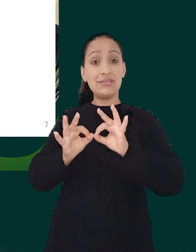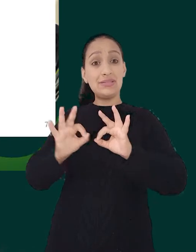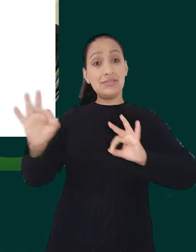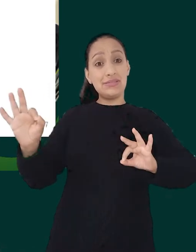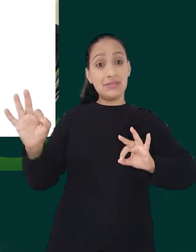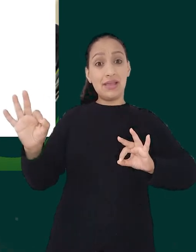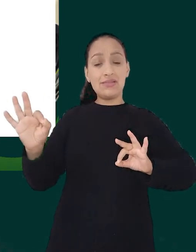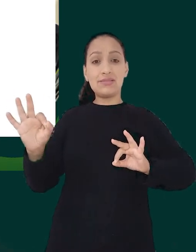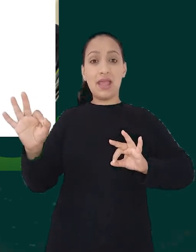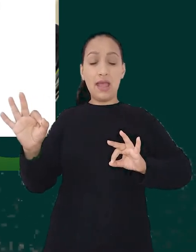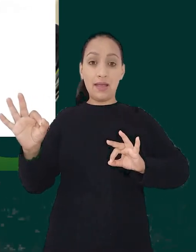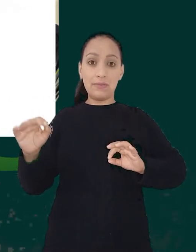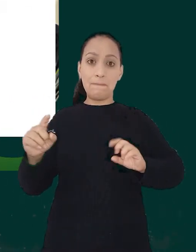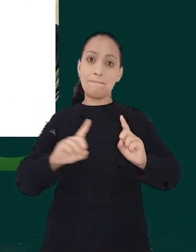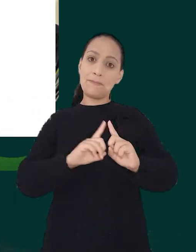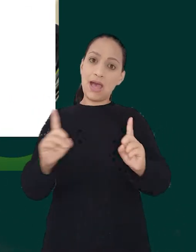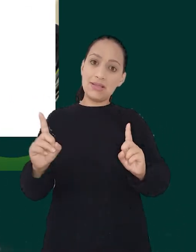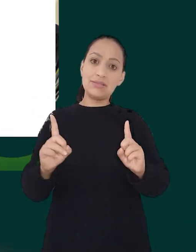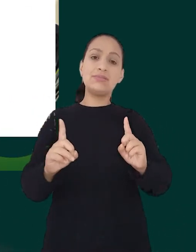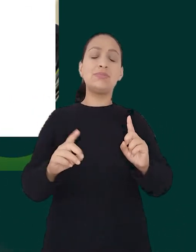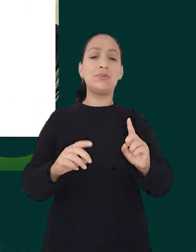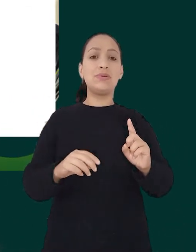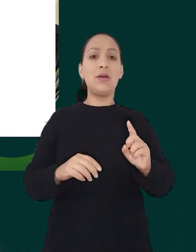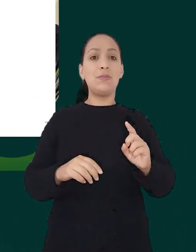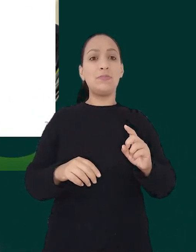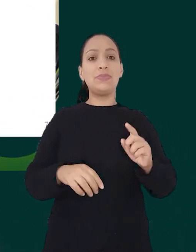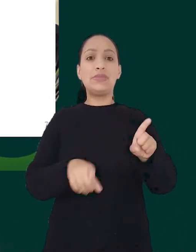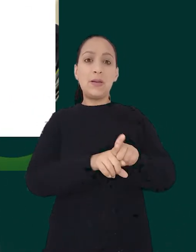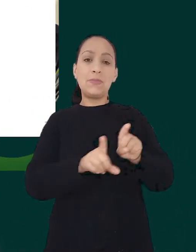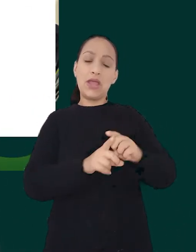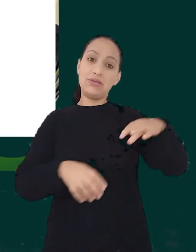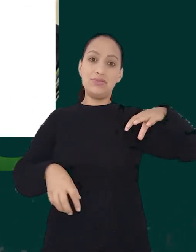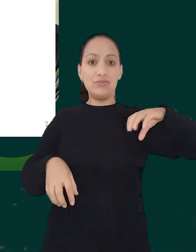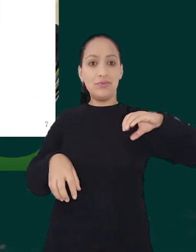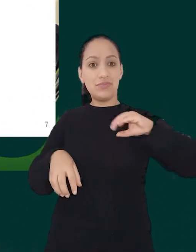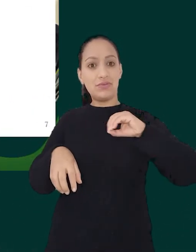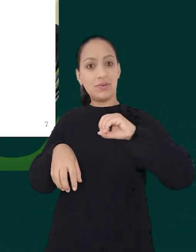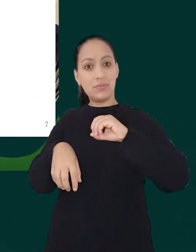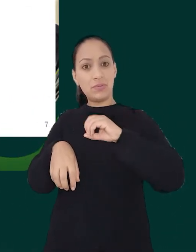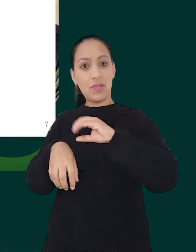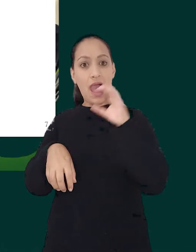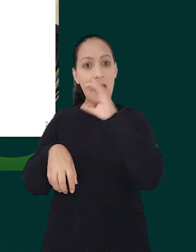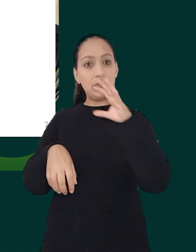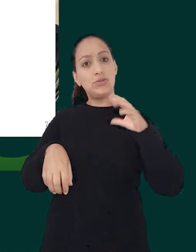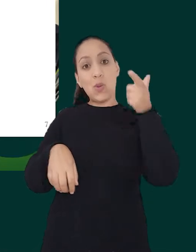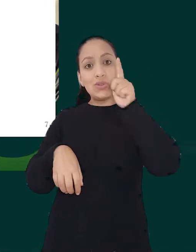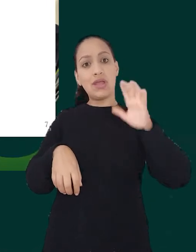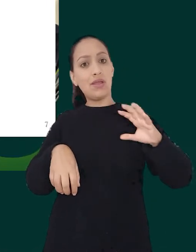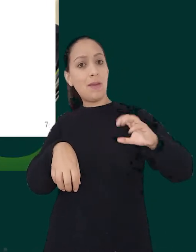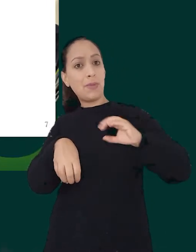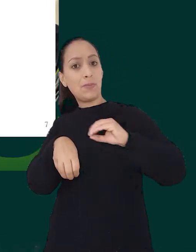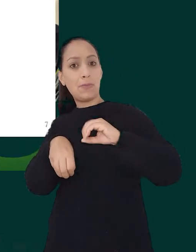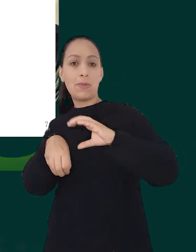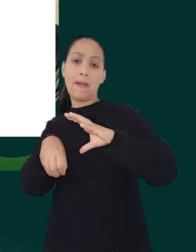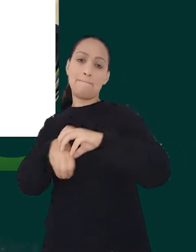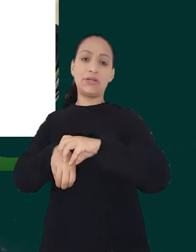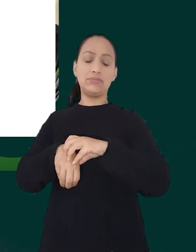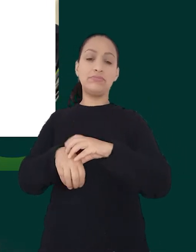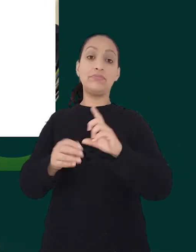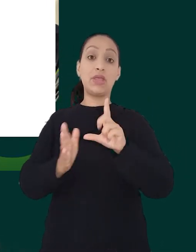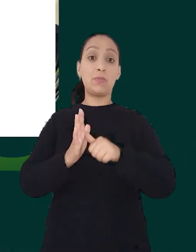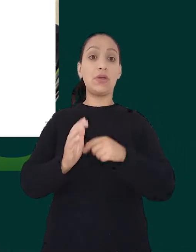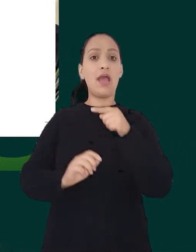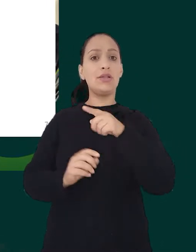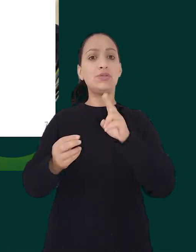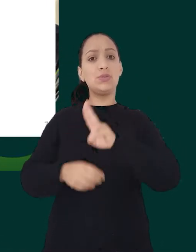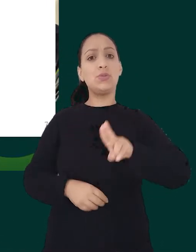distanciar de ti. Só que ao mesmo tempo, tu, sendo mais rápido, tu consegue ir comendo os fantasmas e eles usam o Pathfinder para